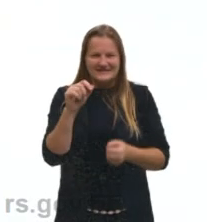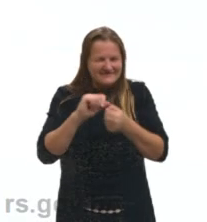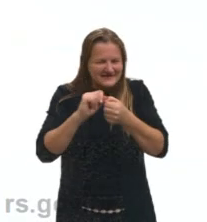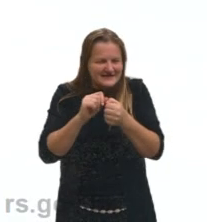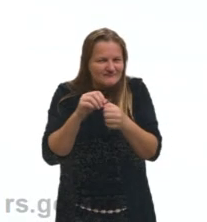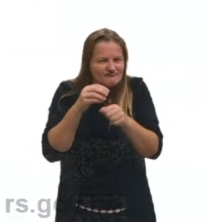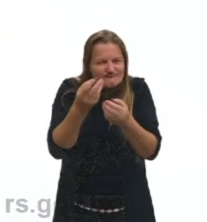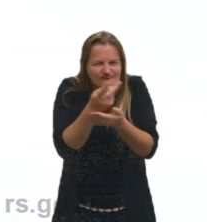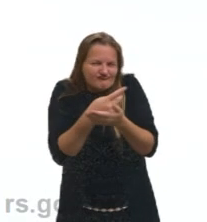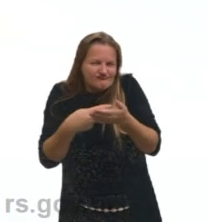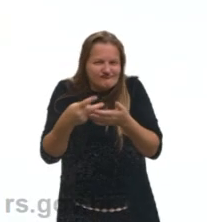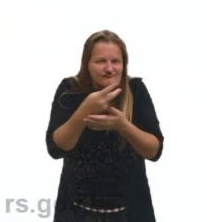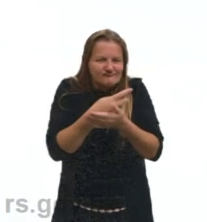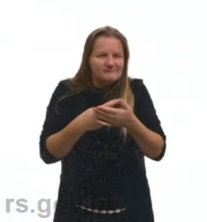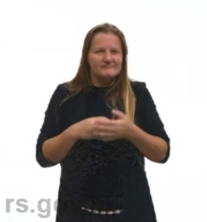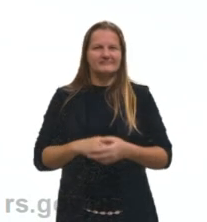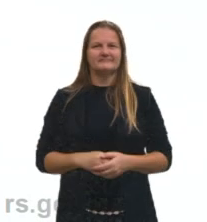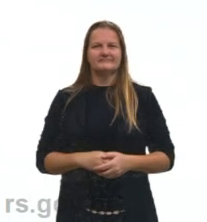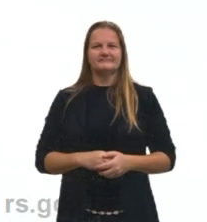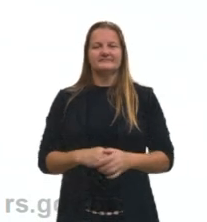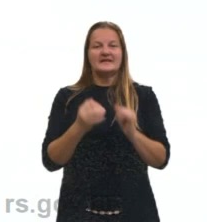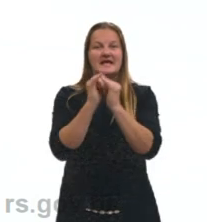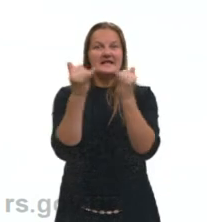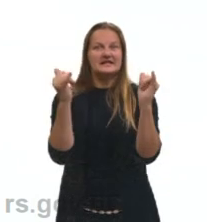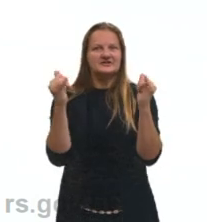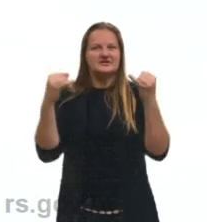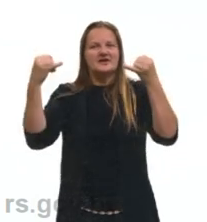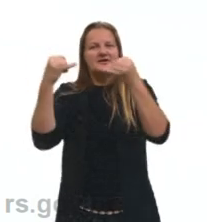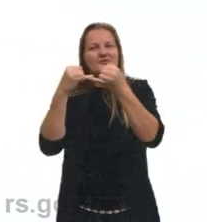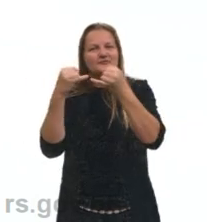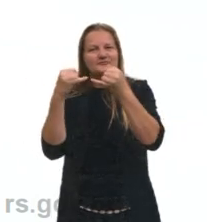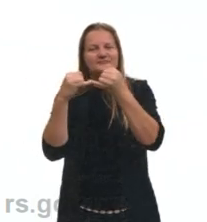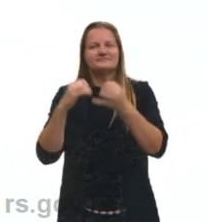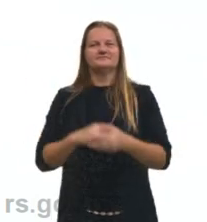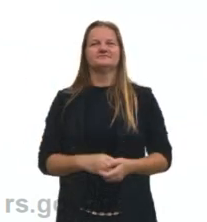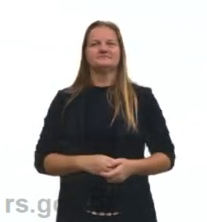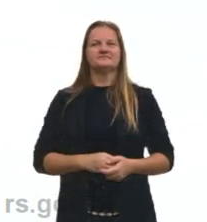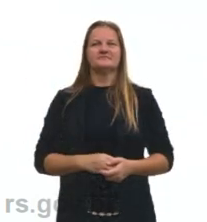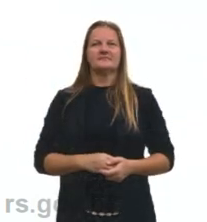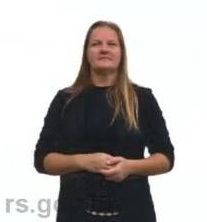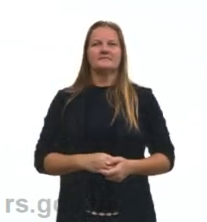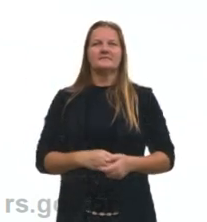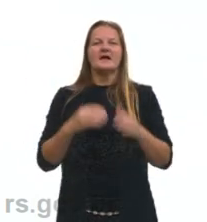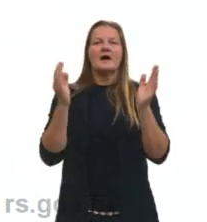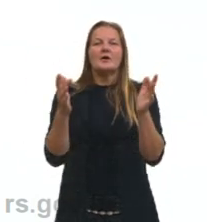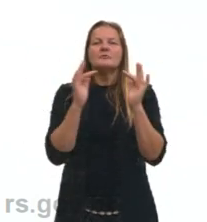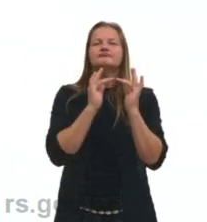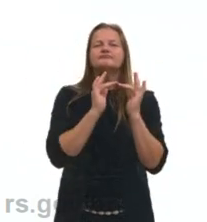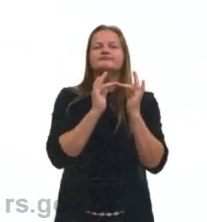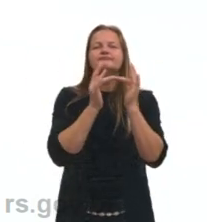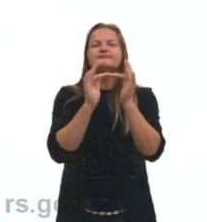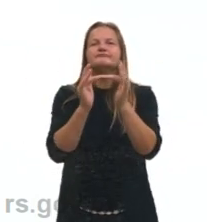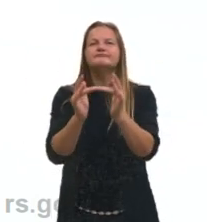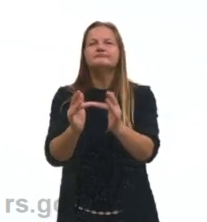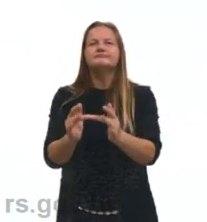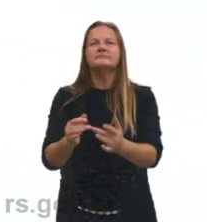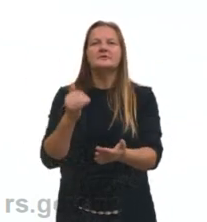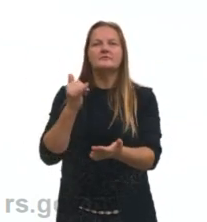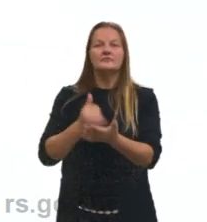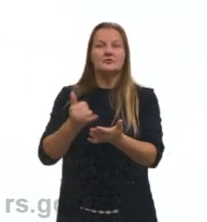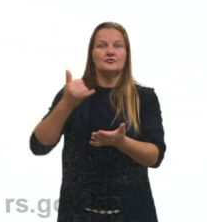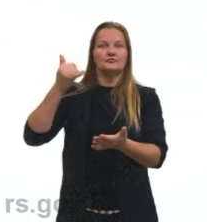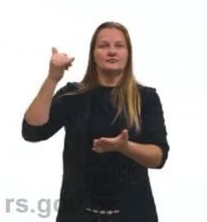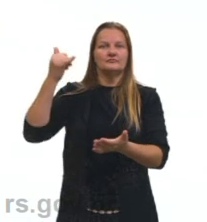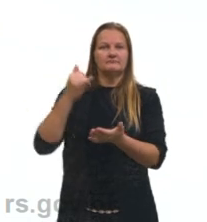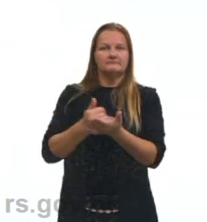aí nos falamos em completo e já afinidade eletrônica ou eletrofine idade ela